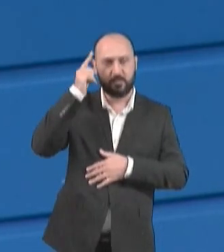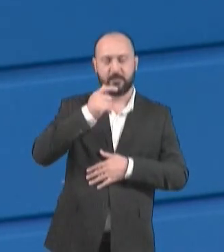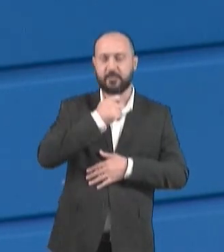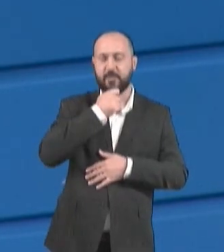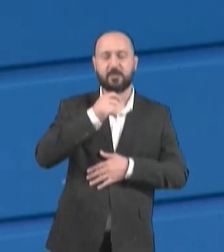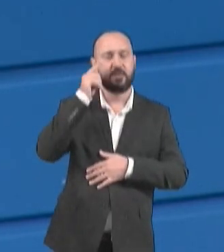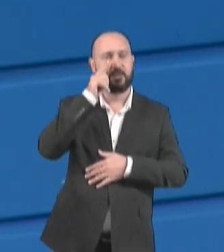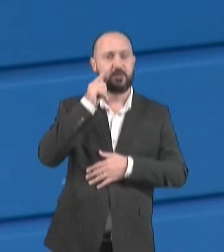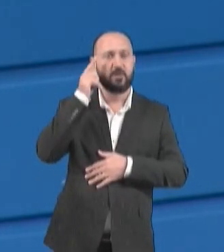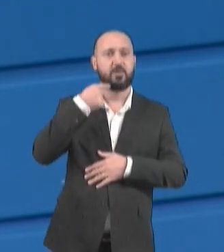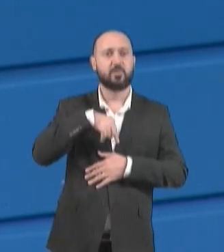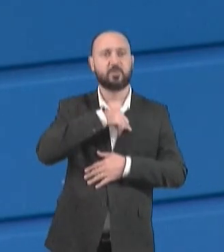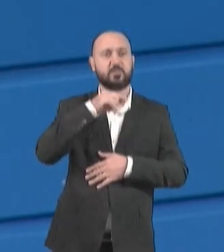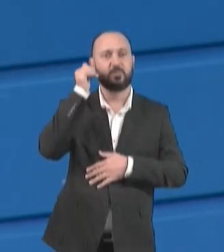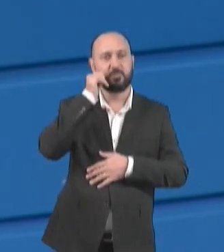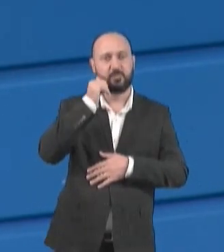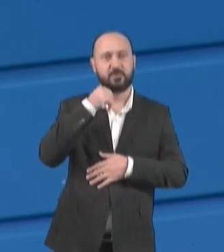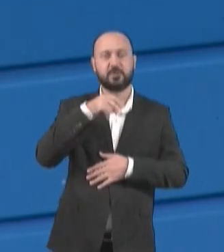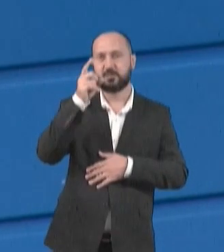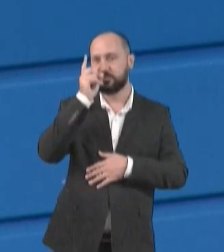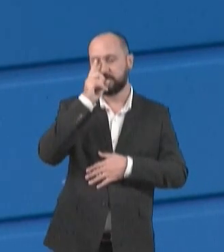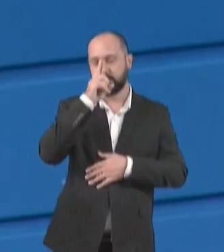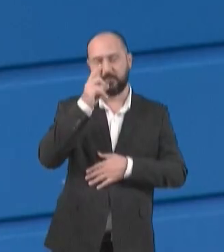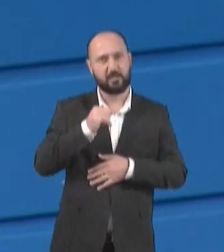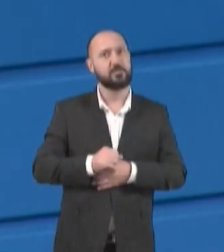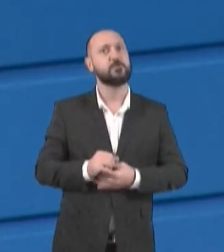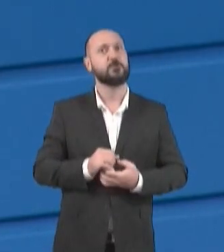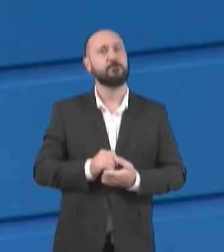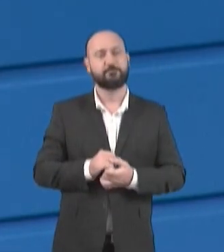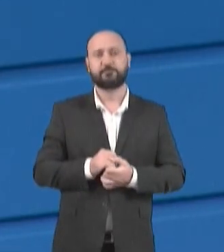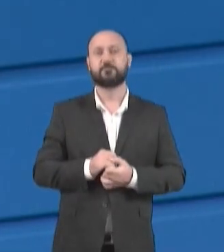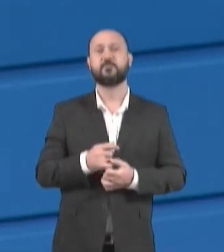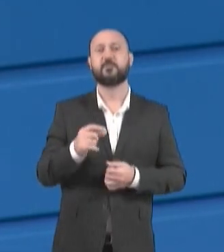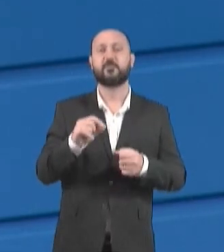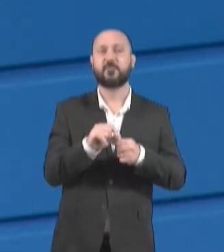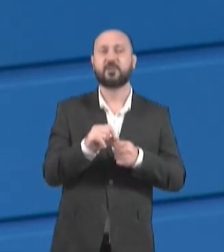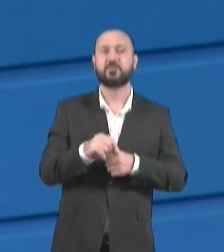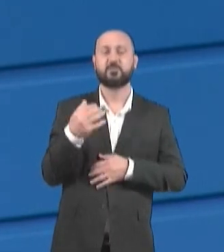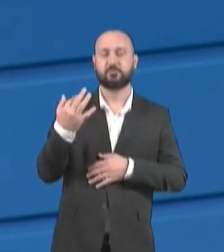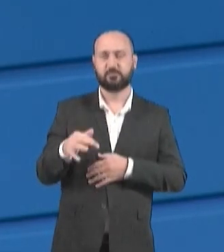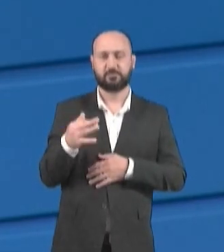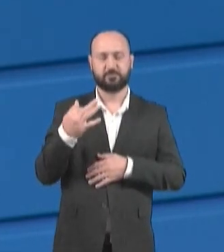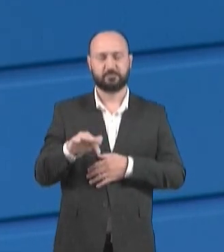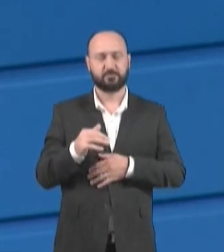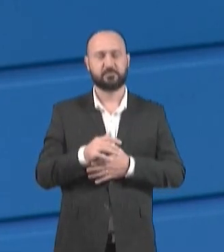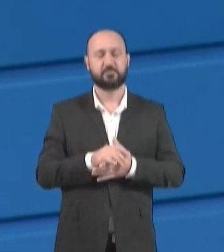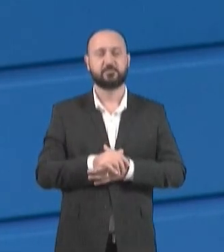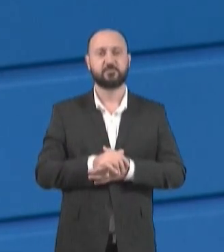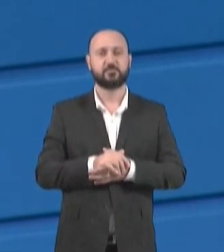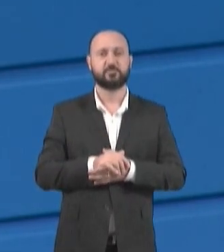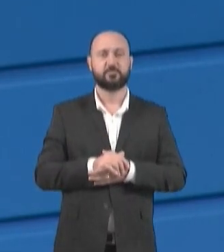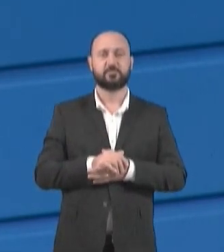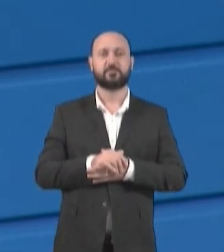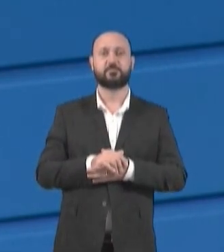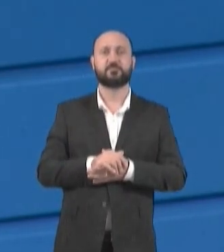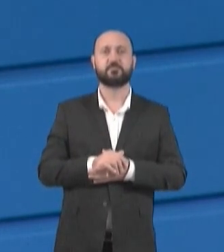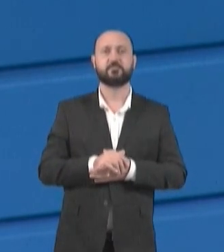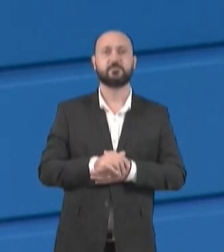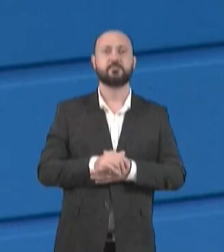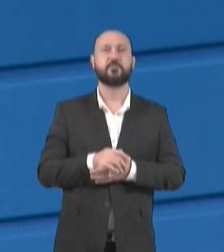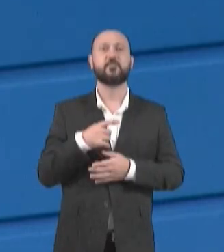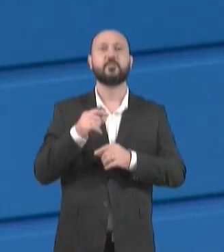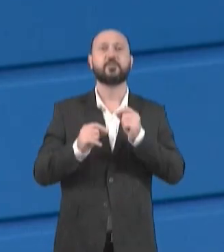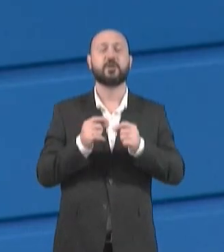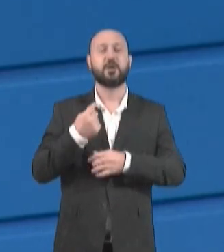deputada Gleice, nós mulheres que somos mães, né, e que isso nos causa uma dor terrível.